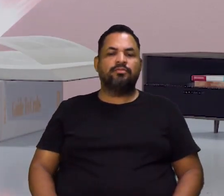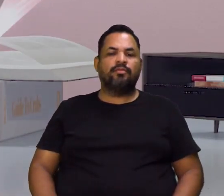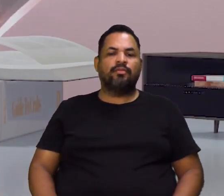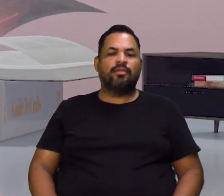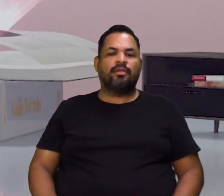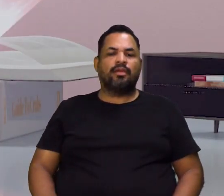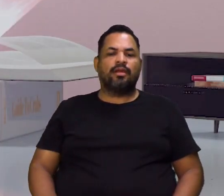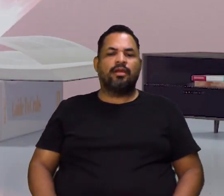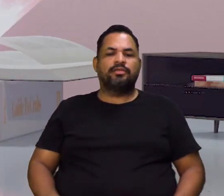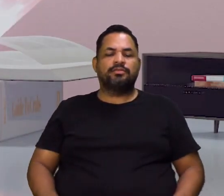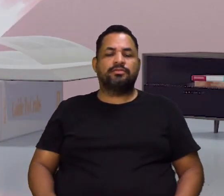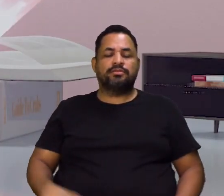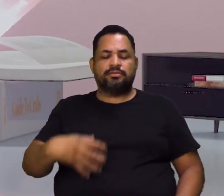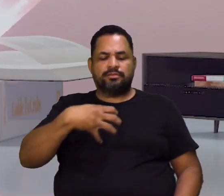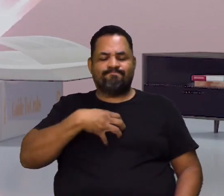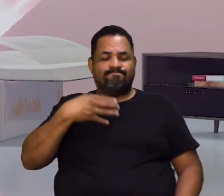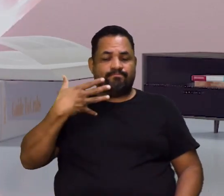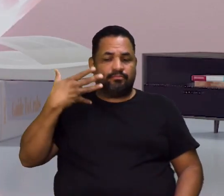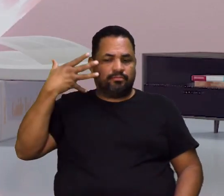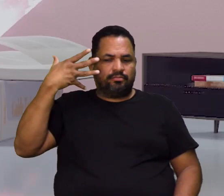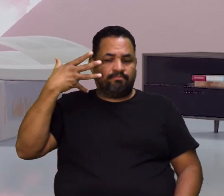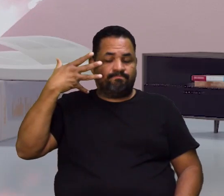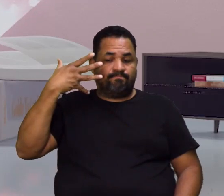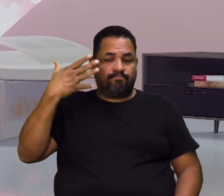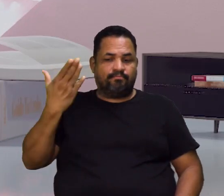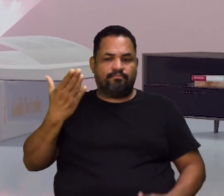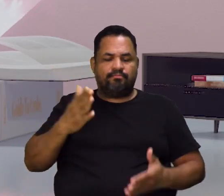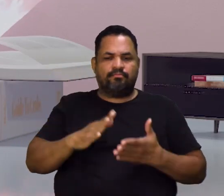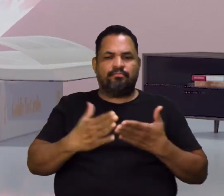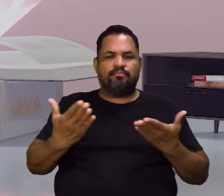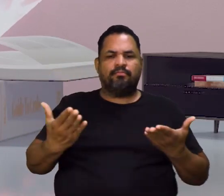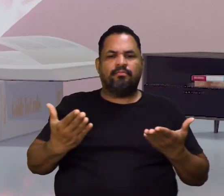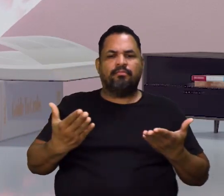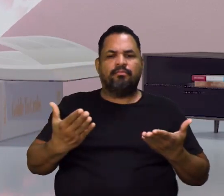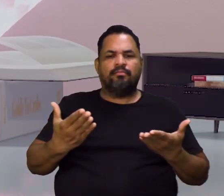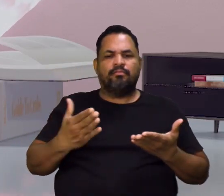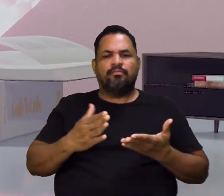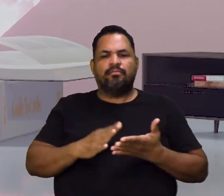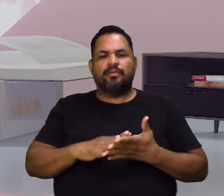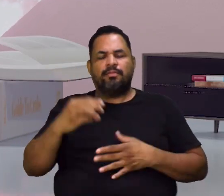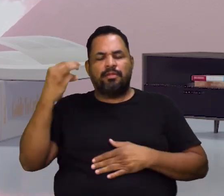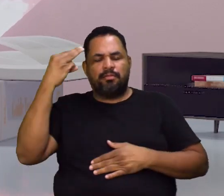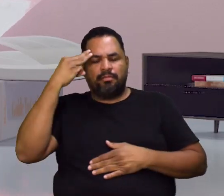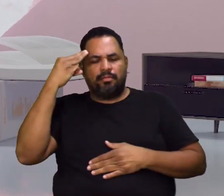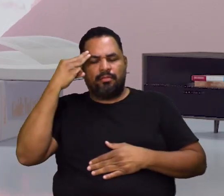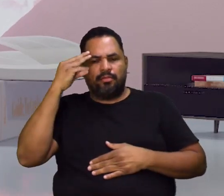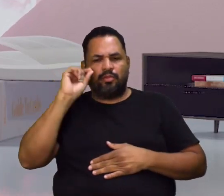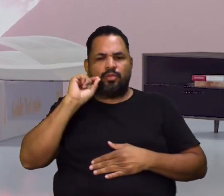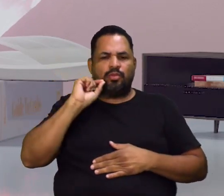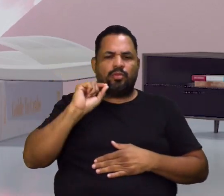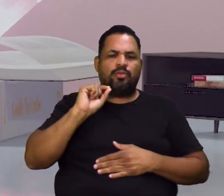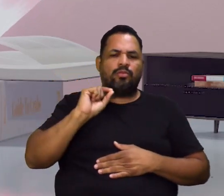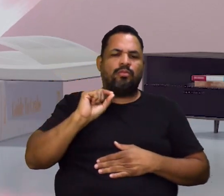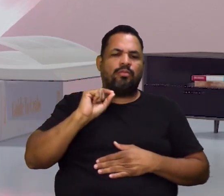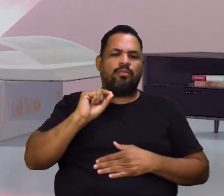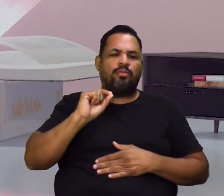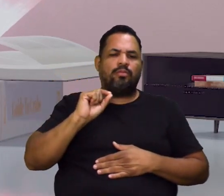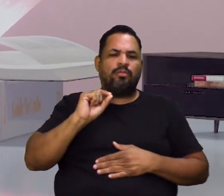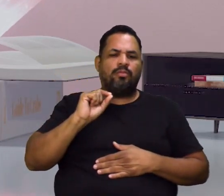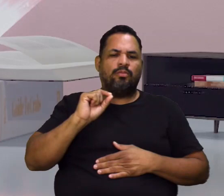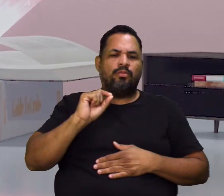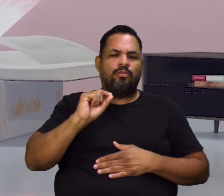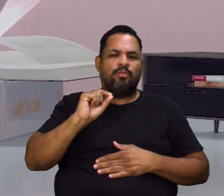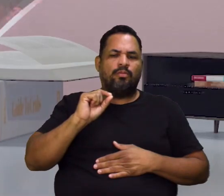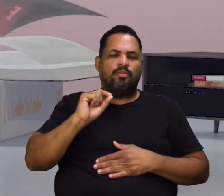questão do Impressionismo essa questão é que vai ficar na questão da memória do que que o